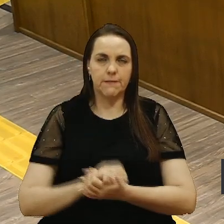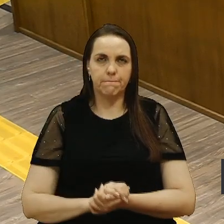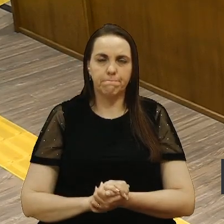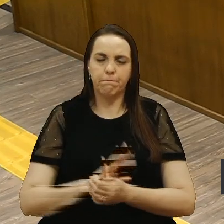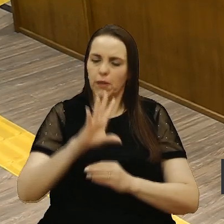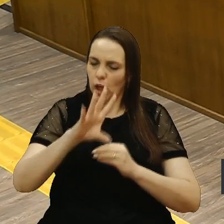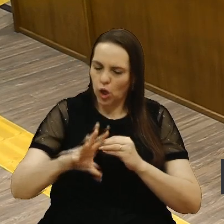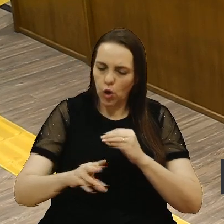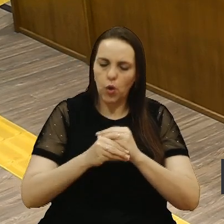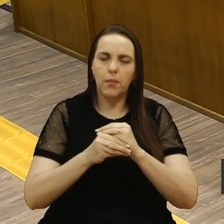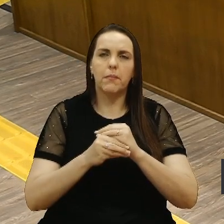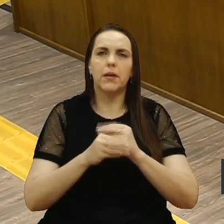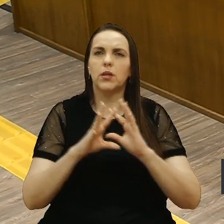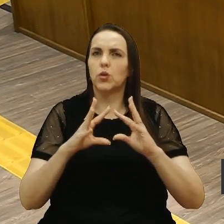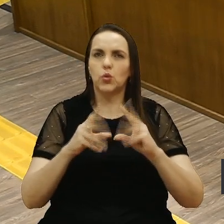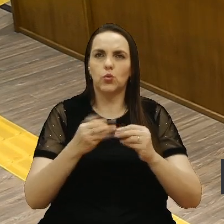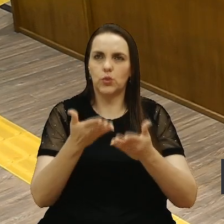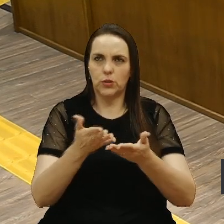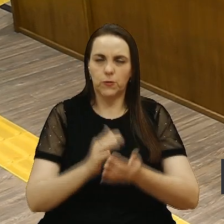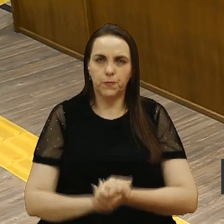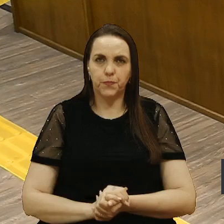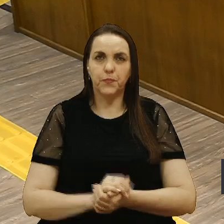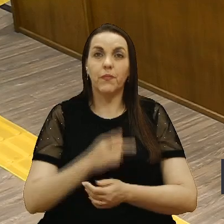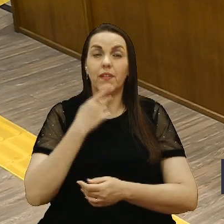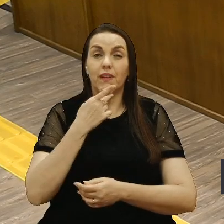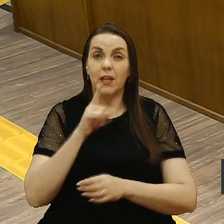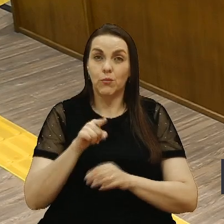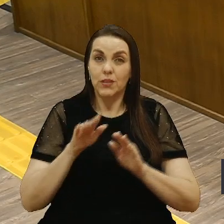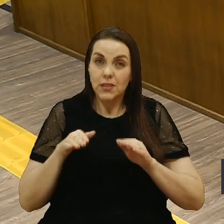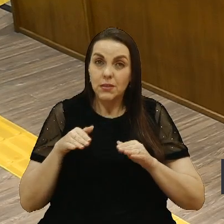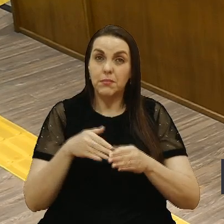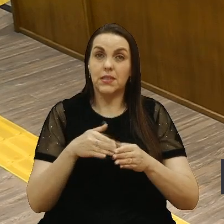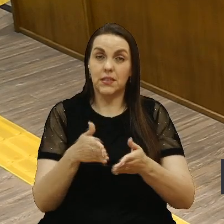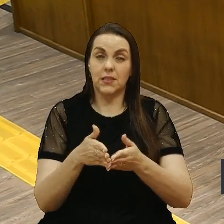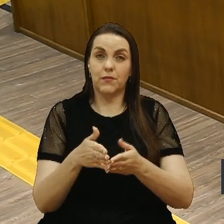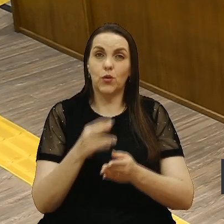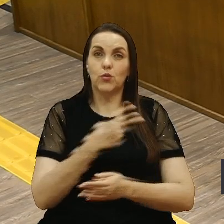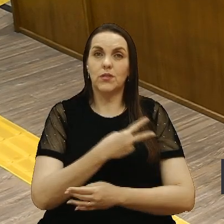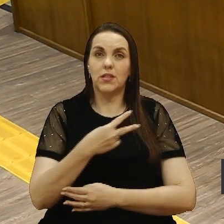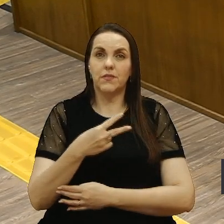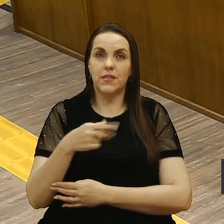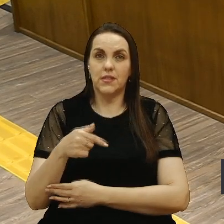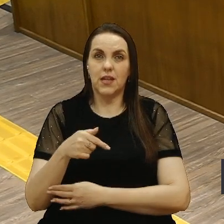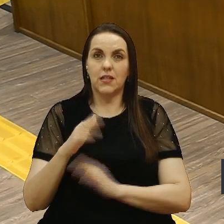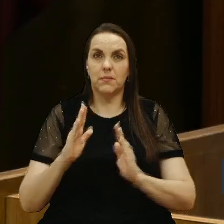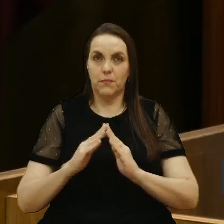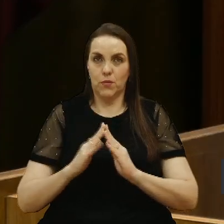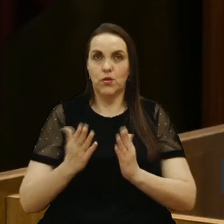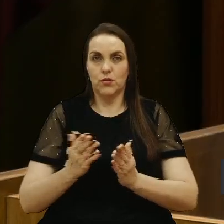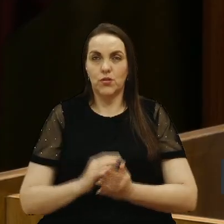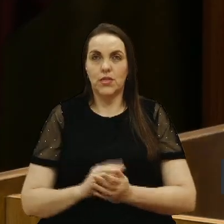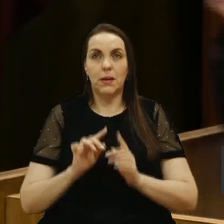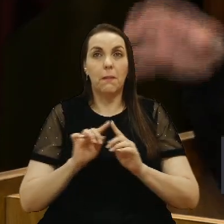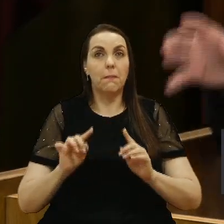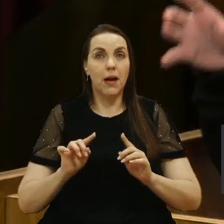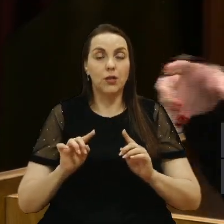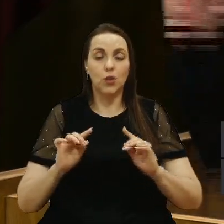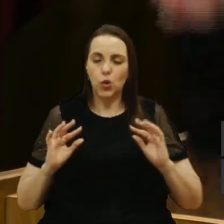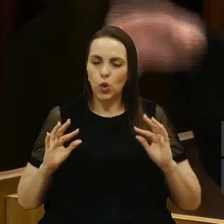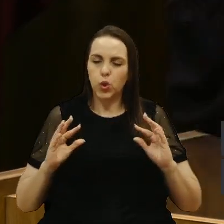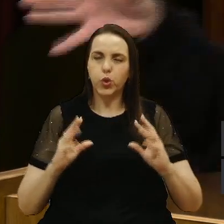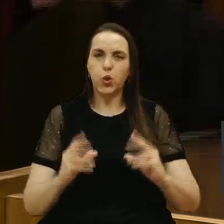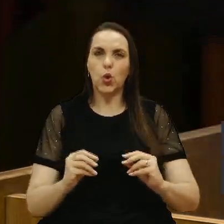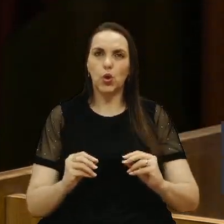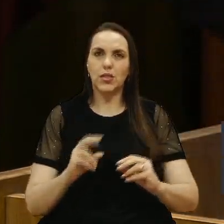essa questão. Aqui a gente está falando especificamente dessas 227 moradias, mas todas as